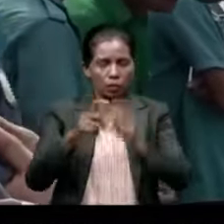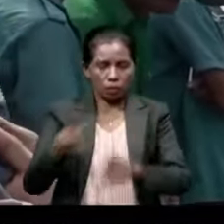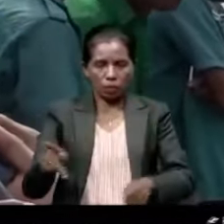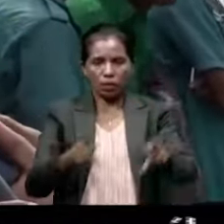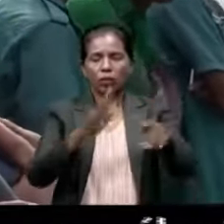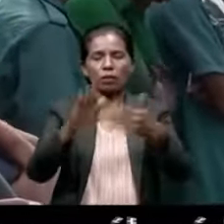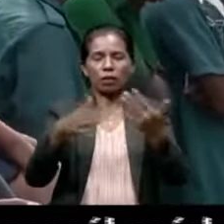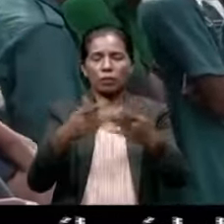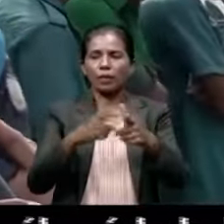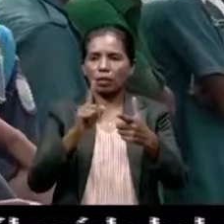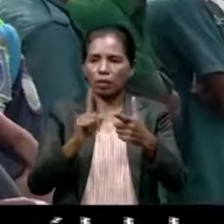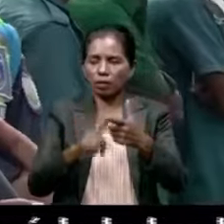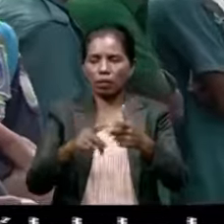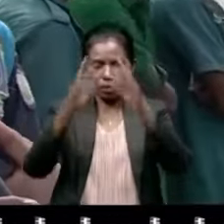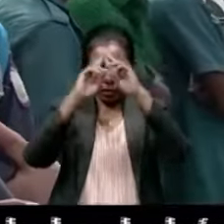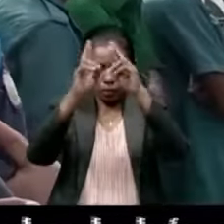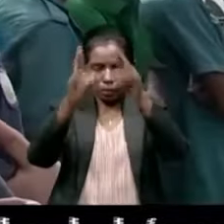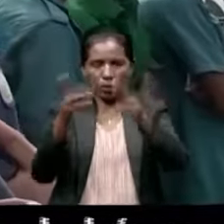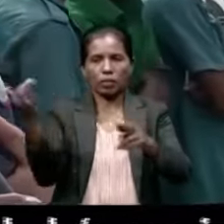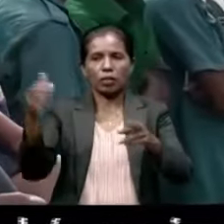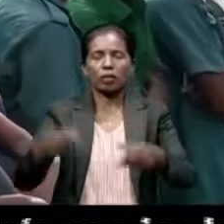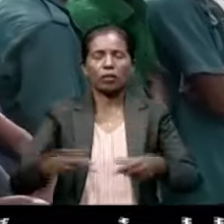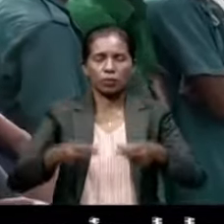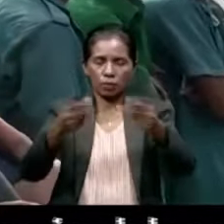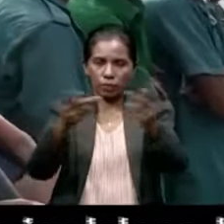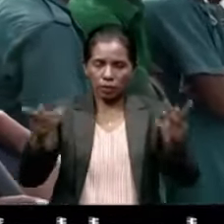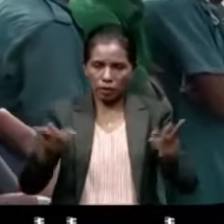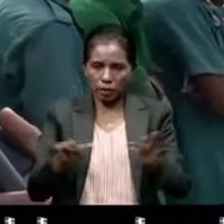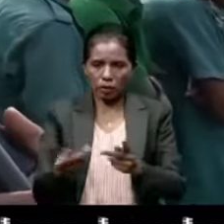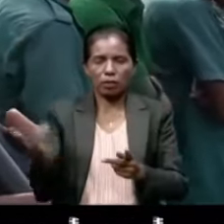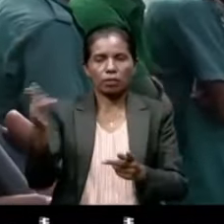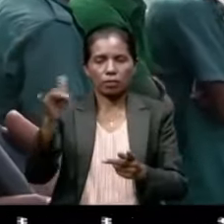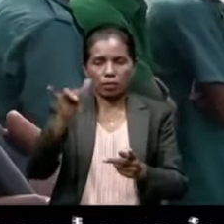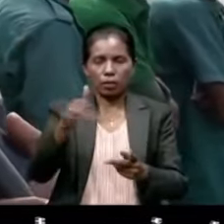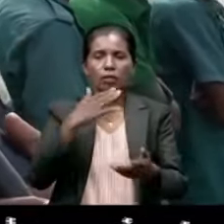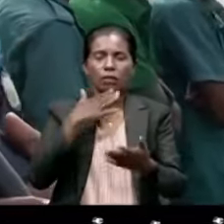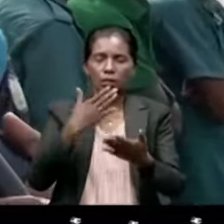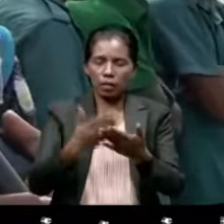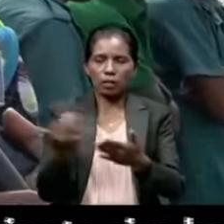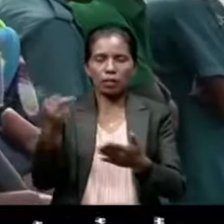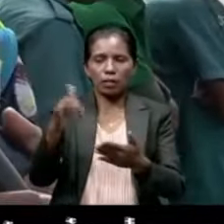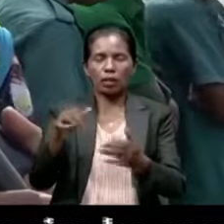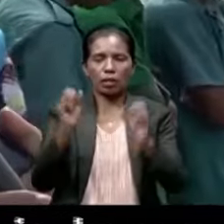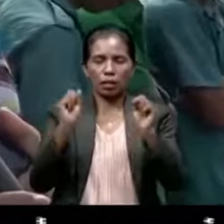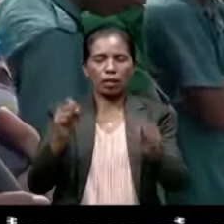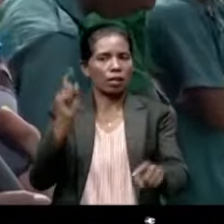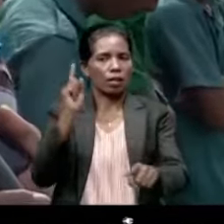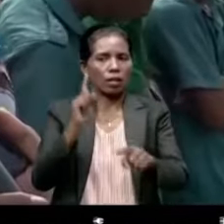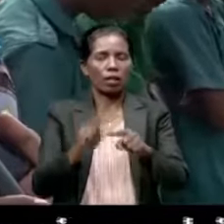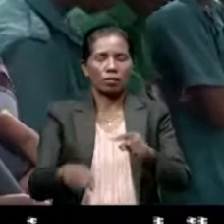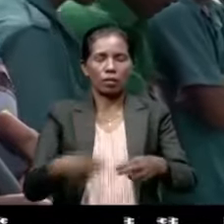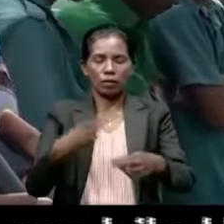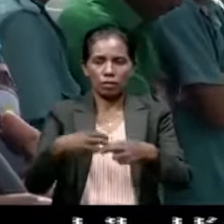né? Depois bele respeita sira, depois fomos espaço, fomos FATI, neve maca. Dia que vai ser para tu labela